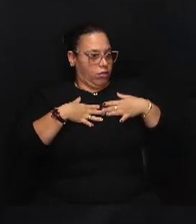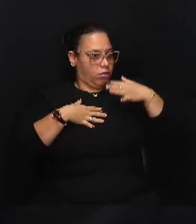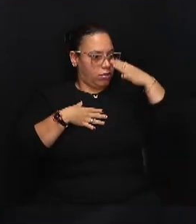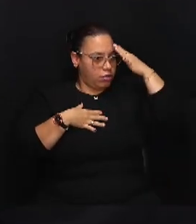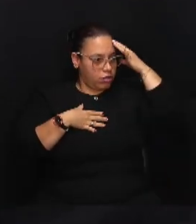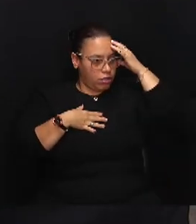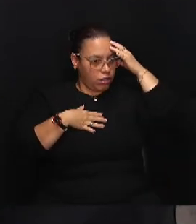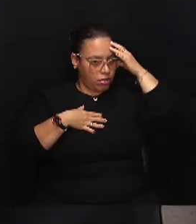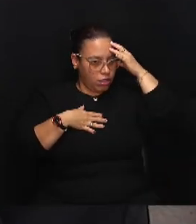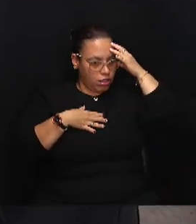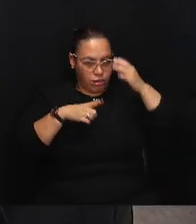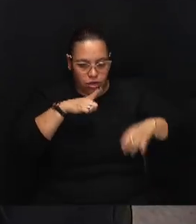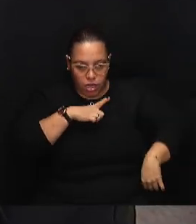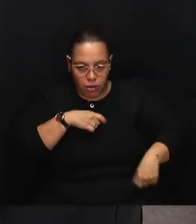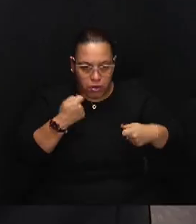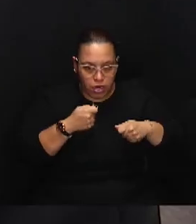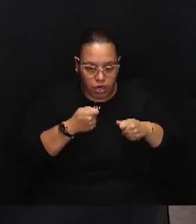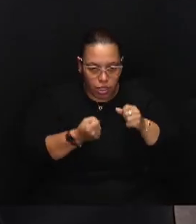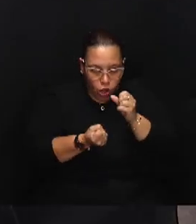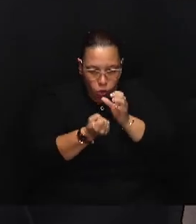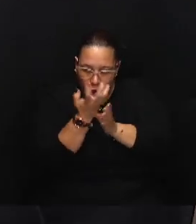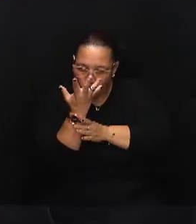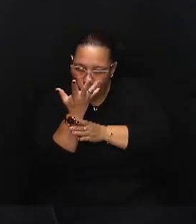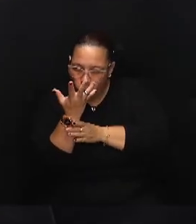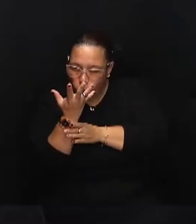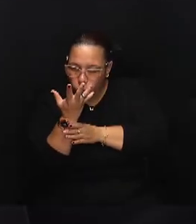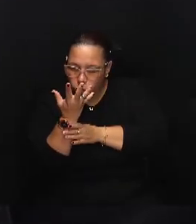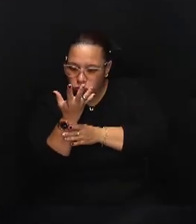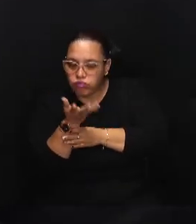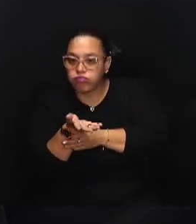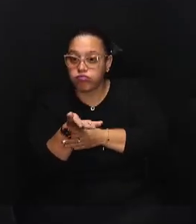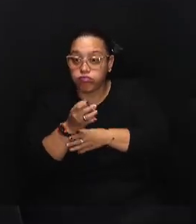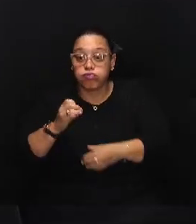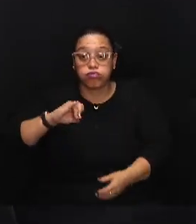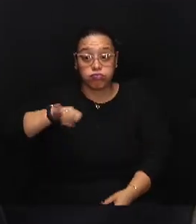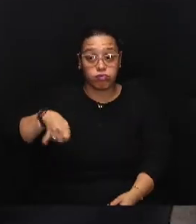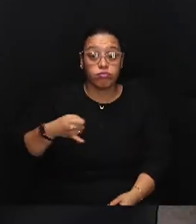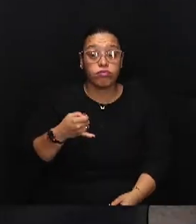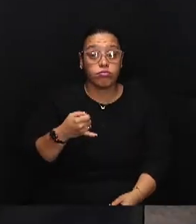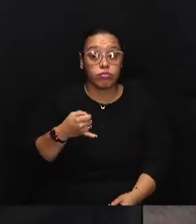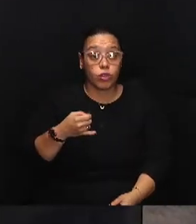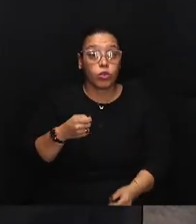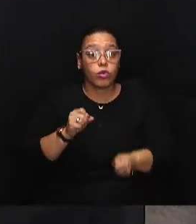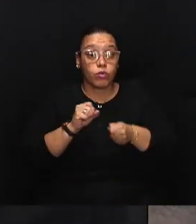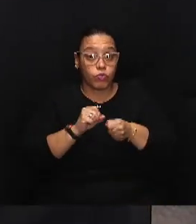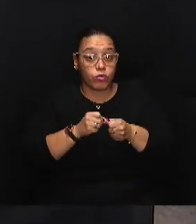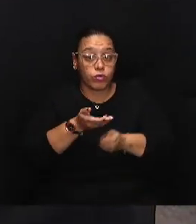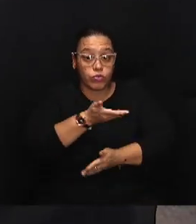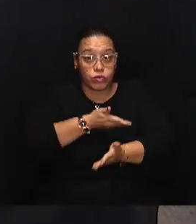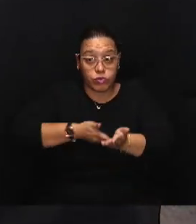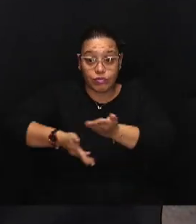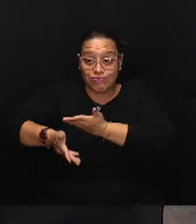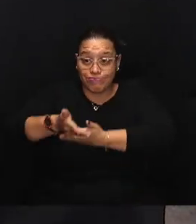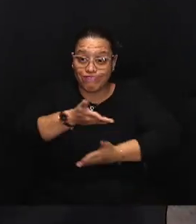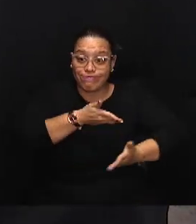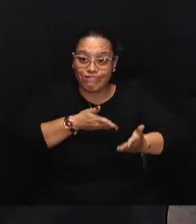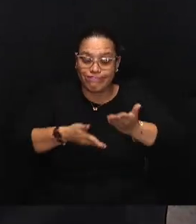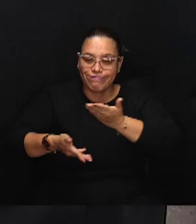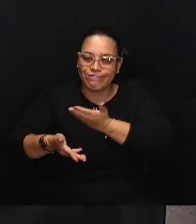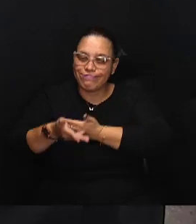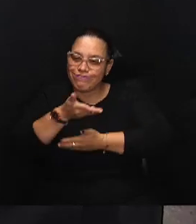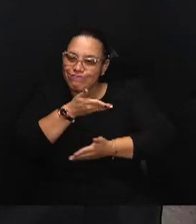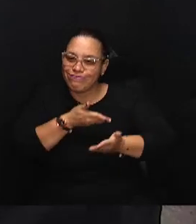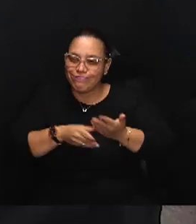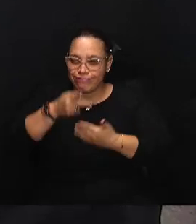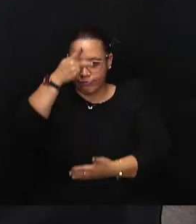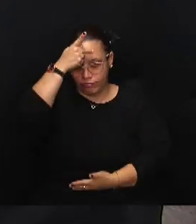história existe, ela precisa ser revelada, né? Isso. Então, é uma grande oportunidade que vocês estão fazendo de compartilhar isso e fazer com que